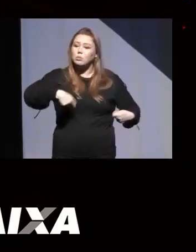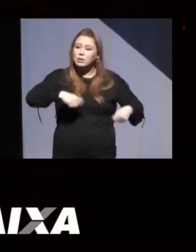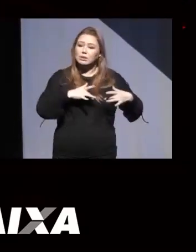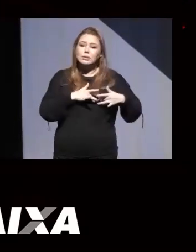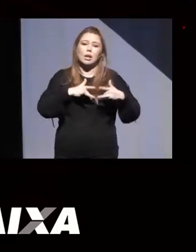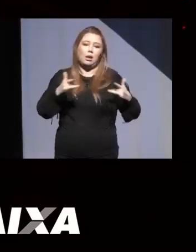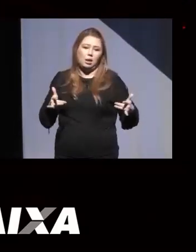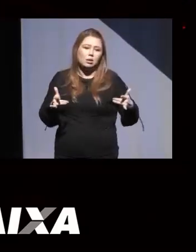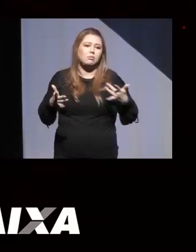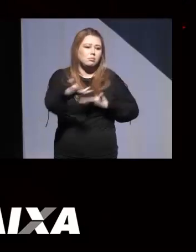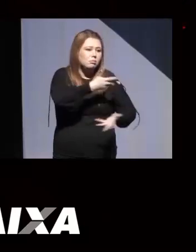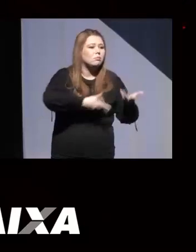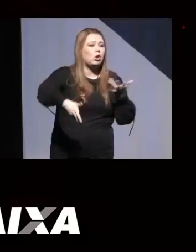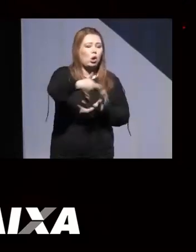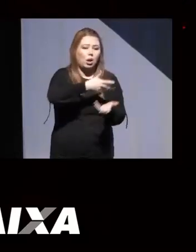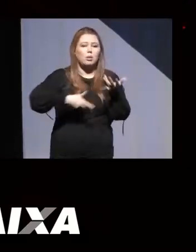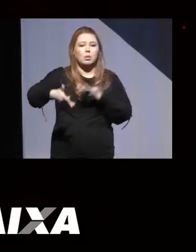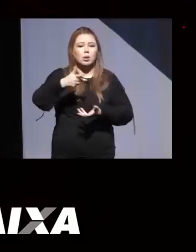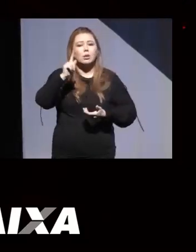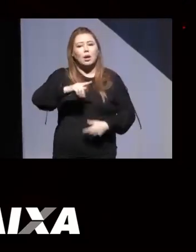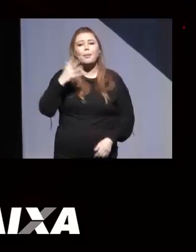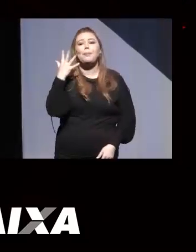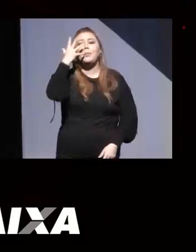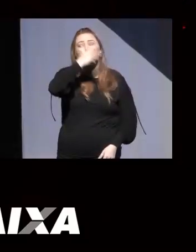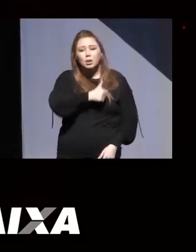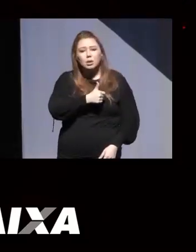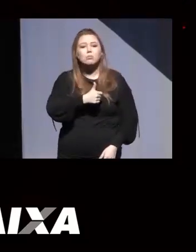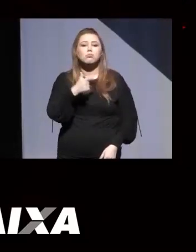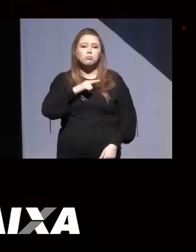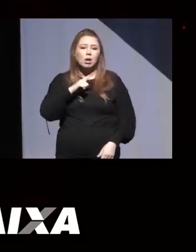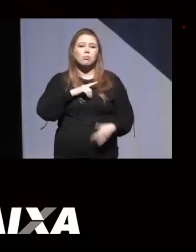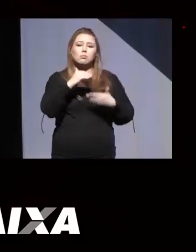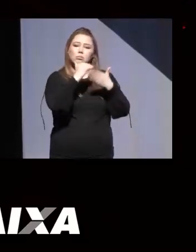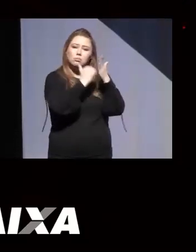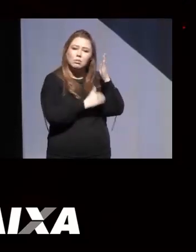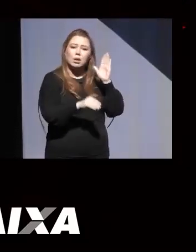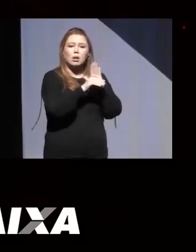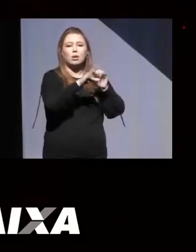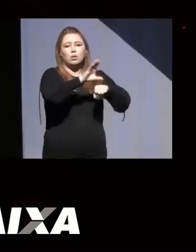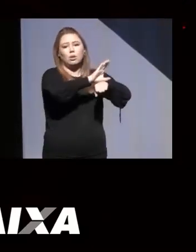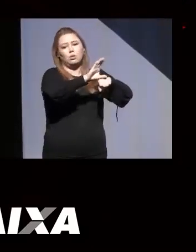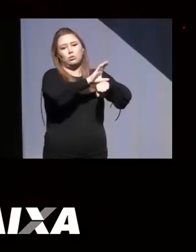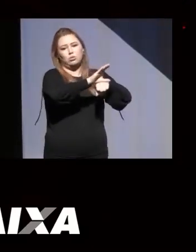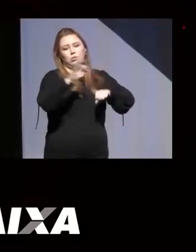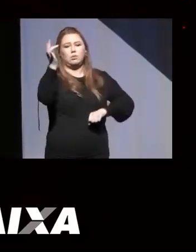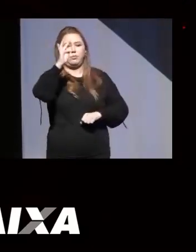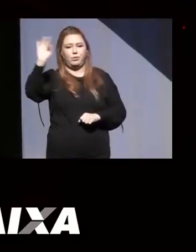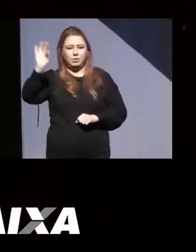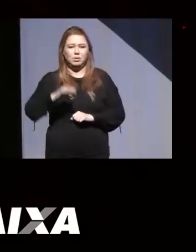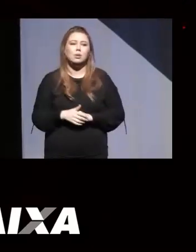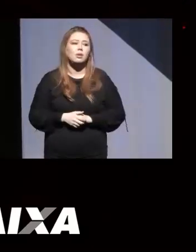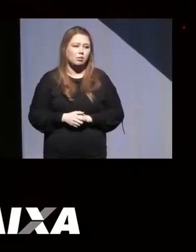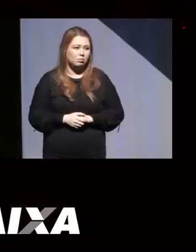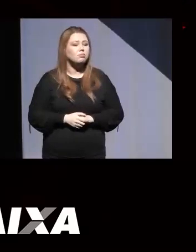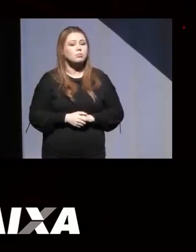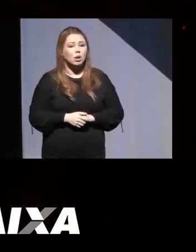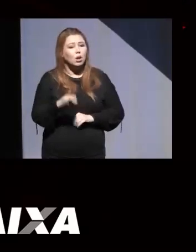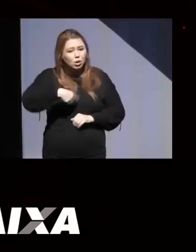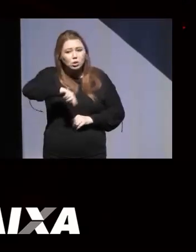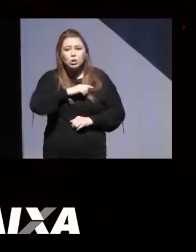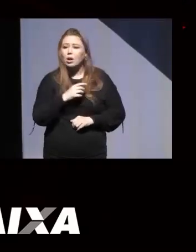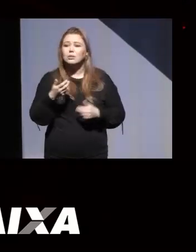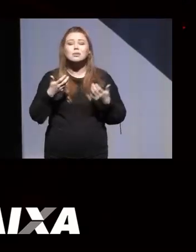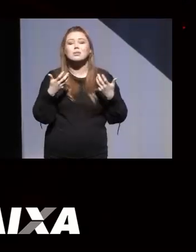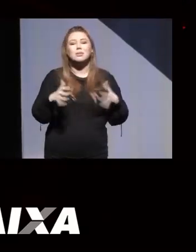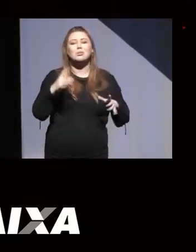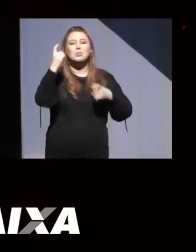dessa cooperação e de quão bonito é a inserção desses princípios na Constituição Federal. A gente não buscava justiça